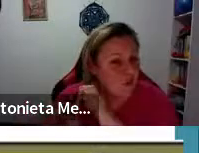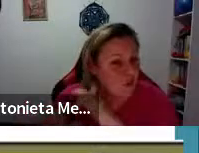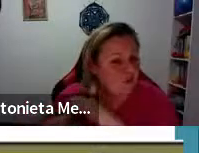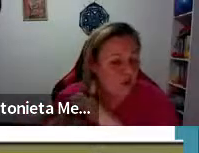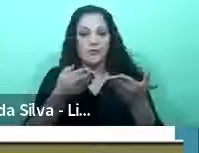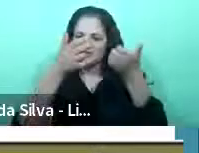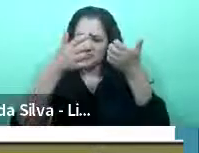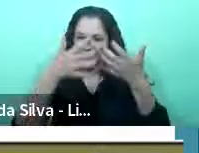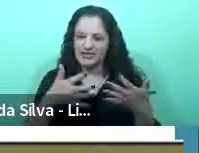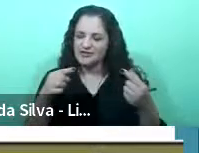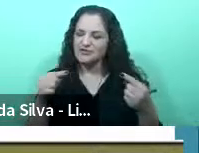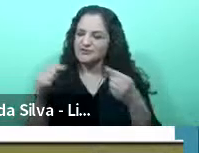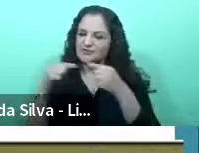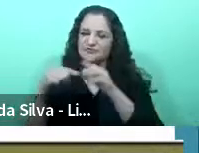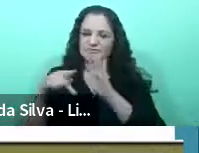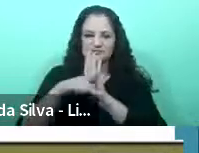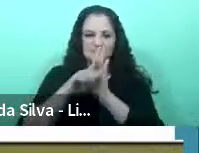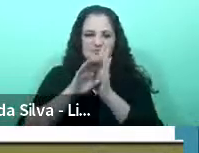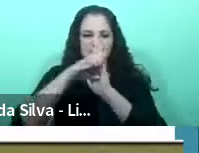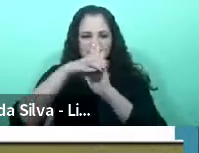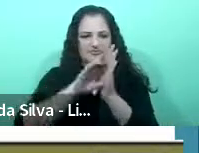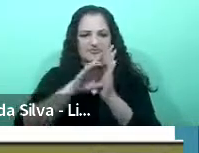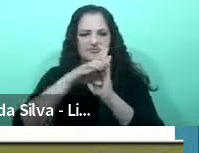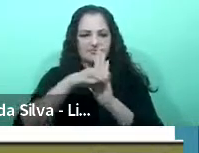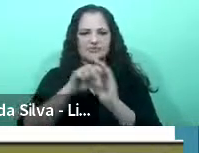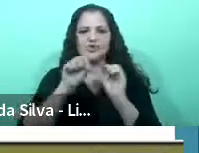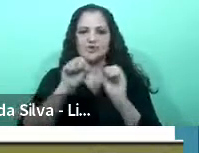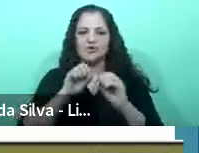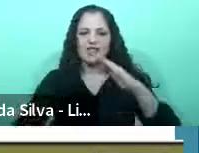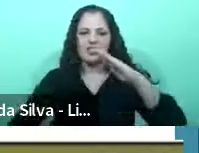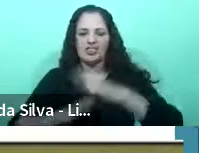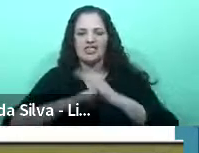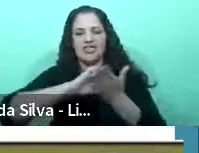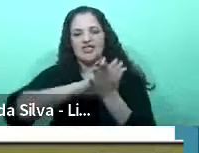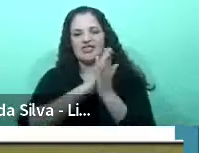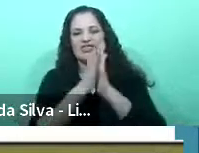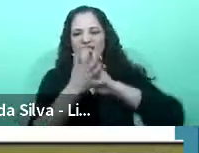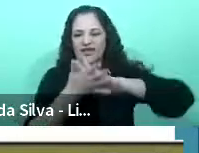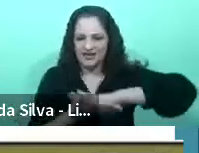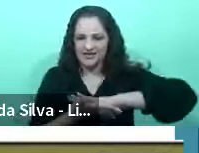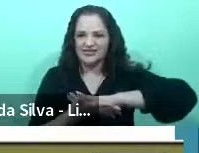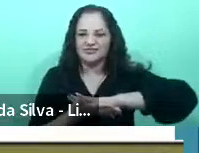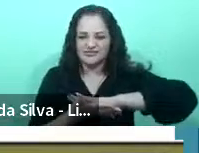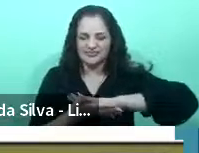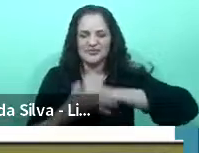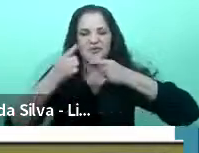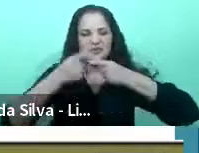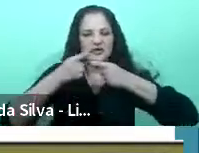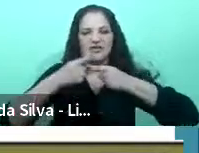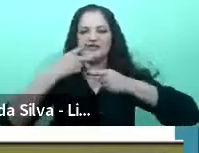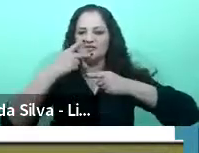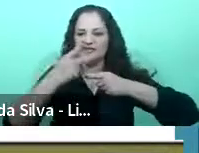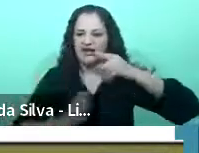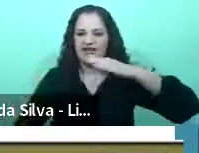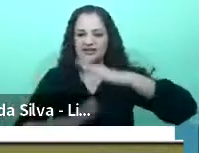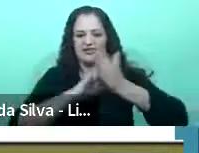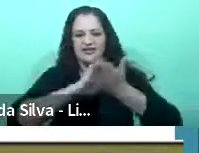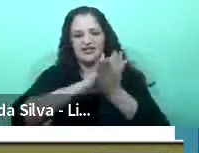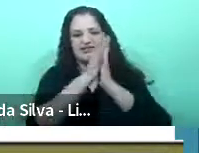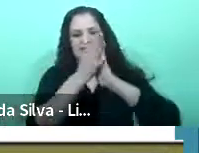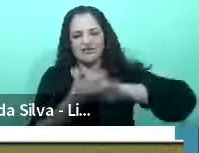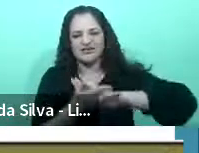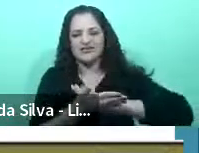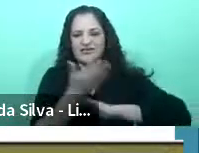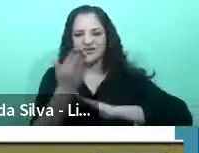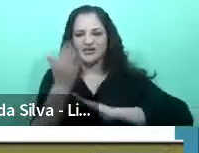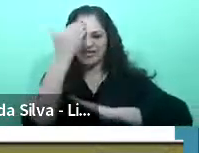explica com o próprio conceito de necropolítica, porque quando a gente fala de necropolítica, como muitos de vocês sabem, a